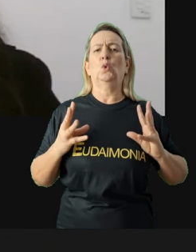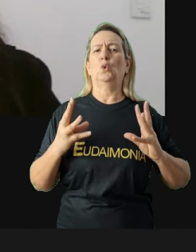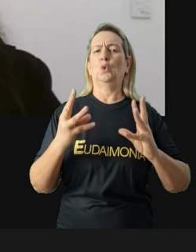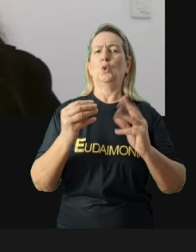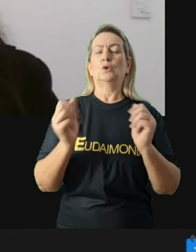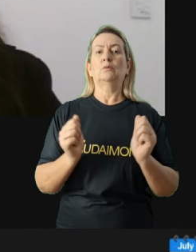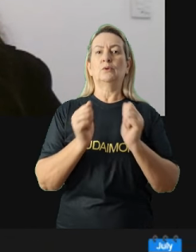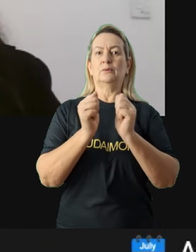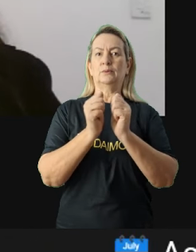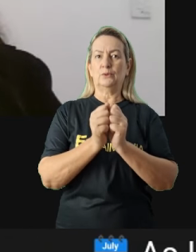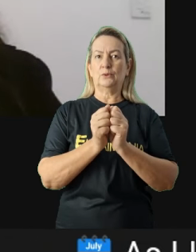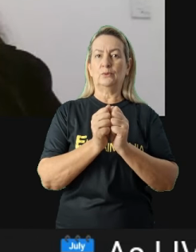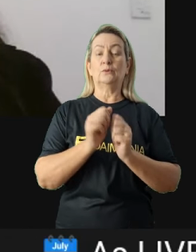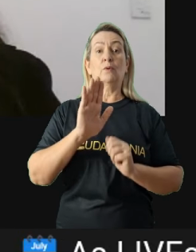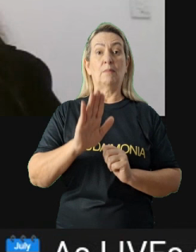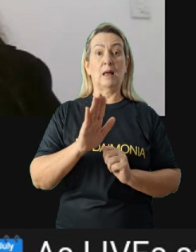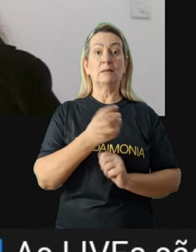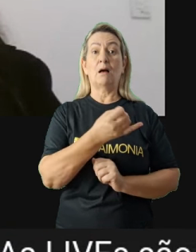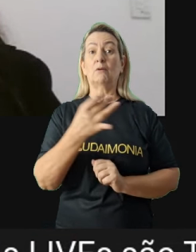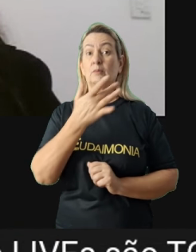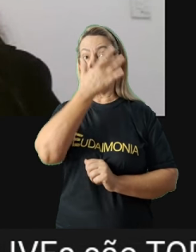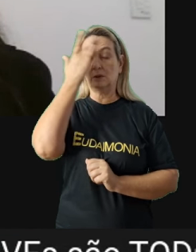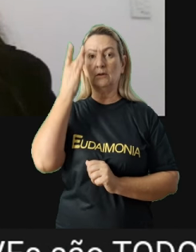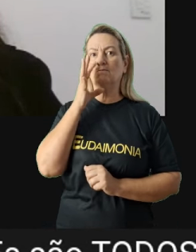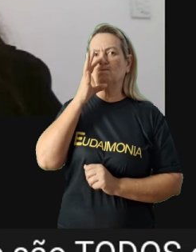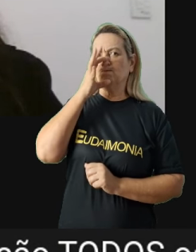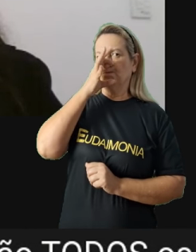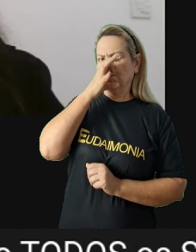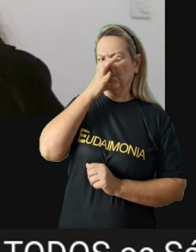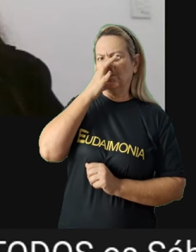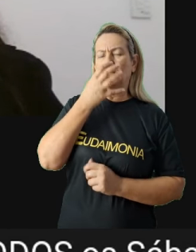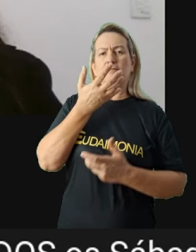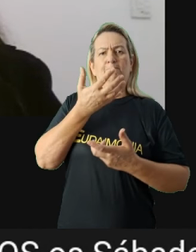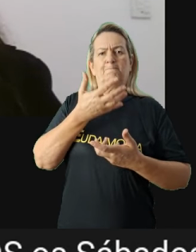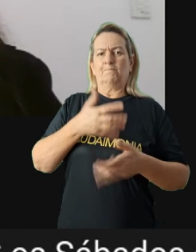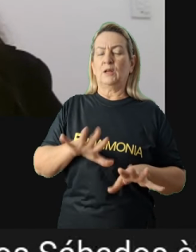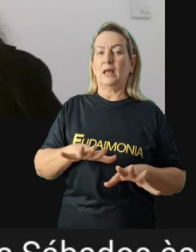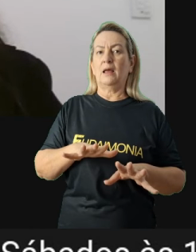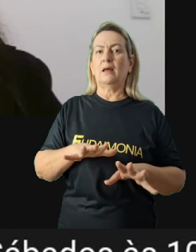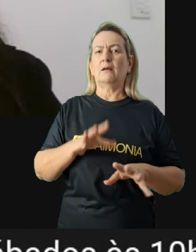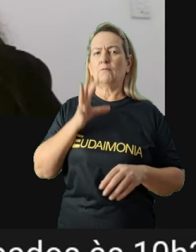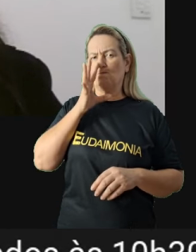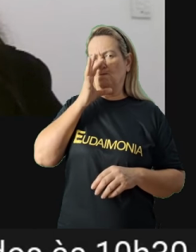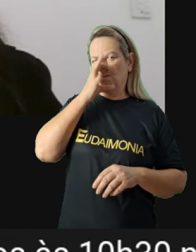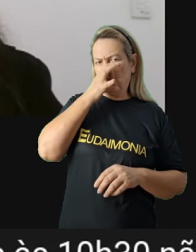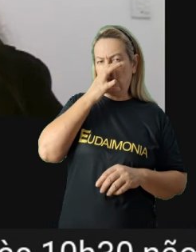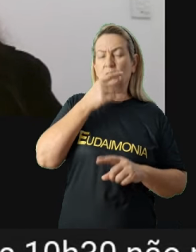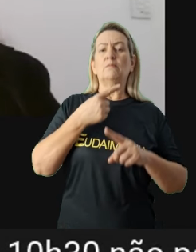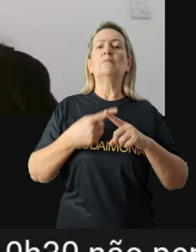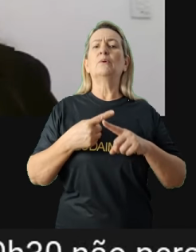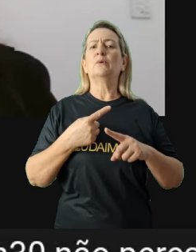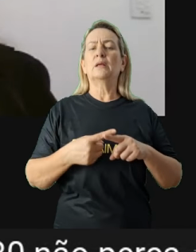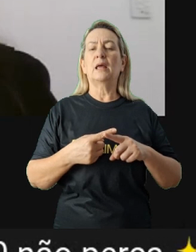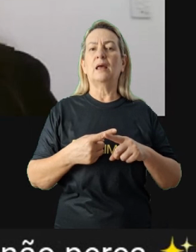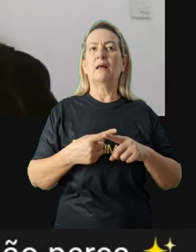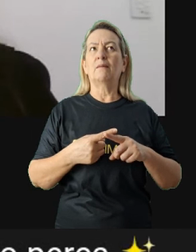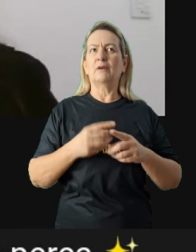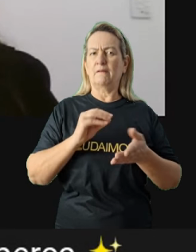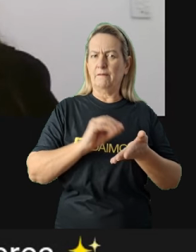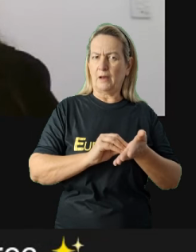criar um modelo e enfiar todo mundo junto nesse tipo de coisa. Mas você tem resistência, as pessoas são resistentes. E